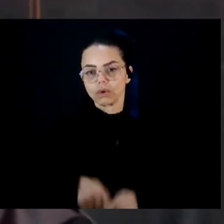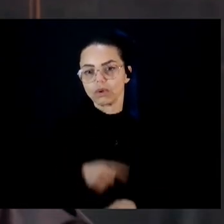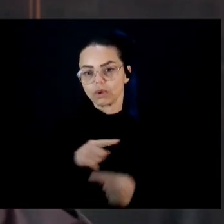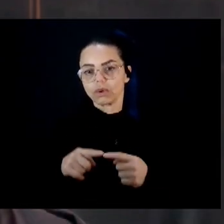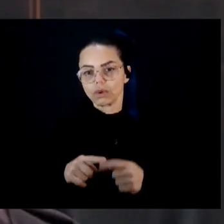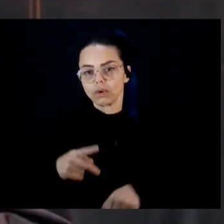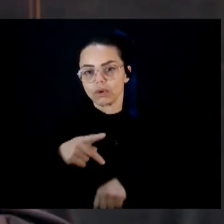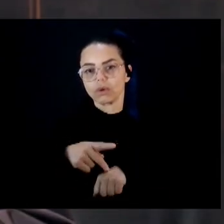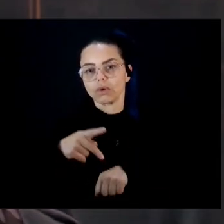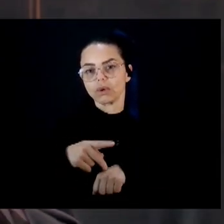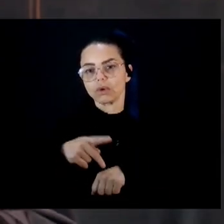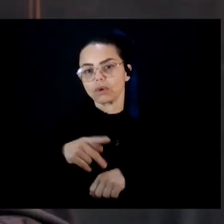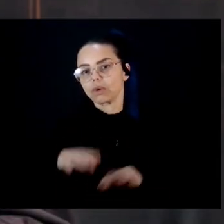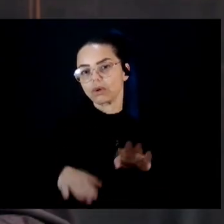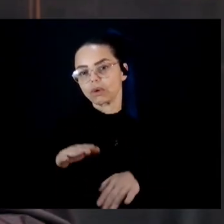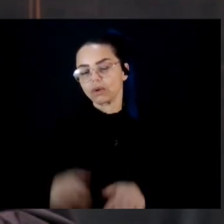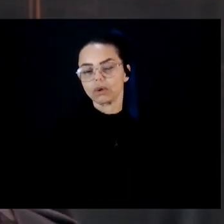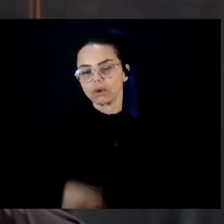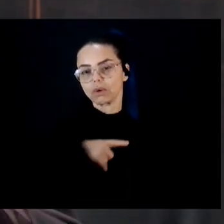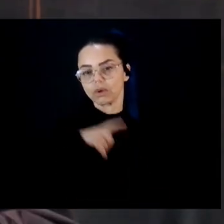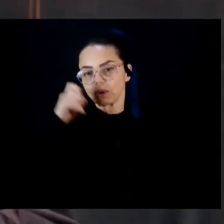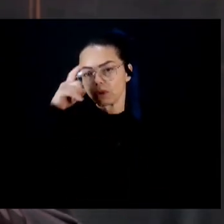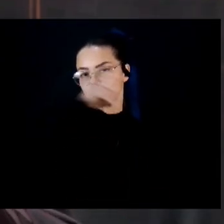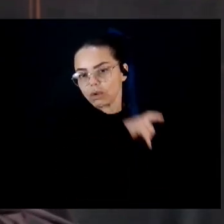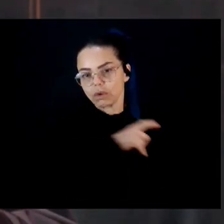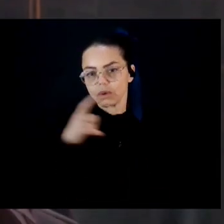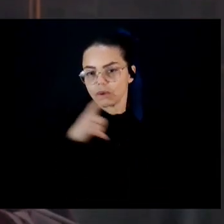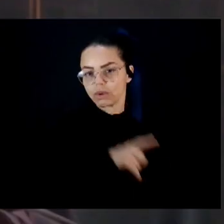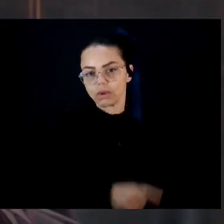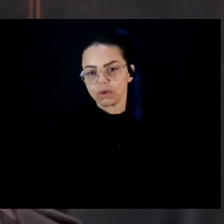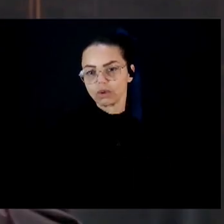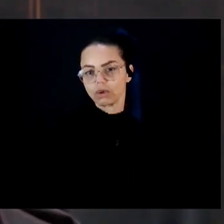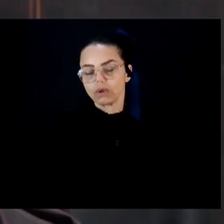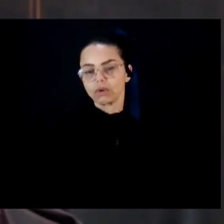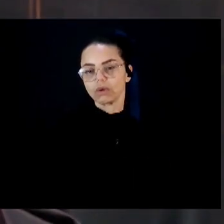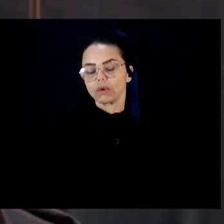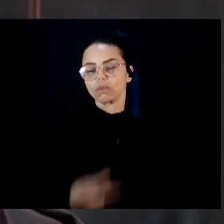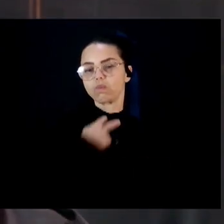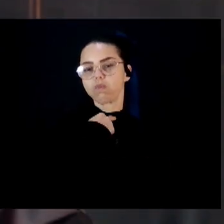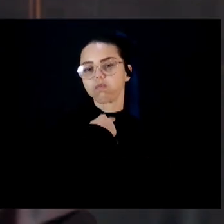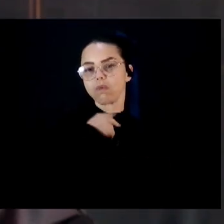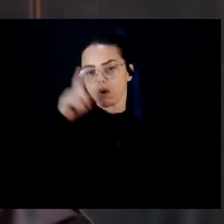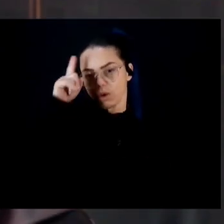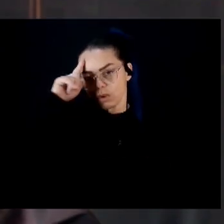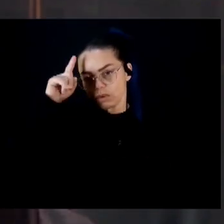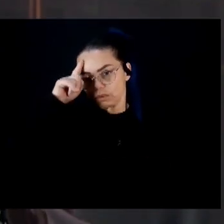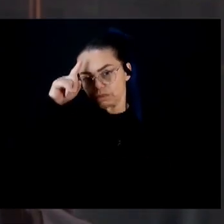que às vezes a gente tem dificuldade de alcançar pela correria do dia a dia. Sim. Então,